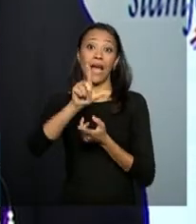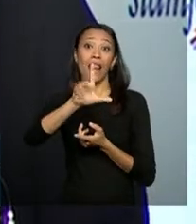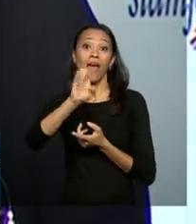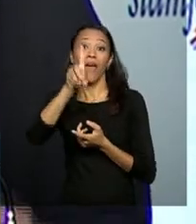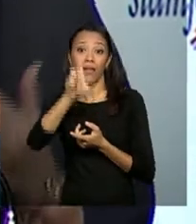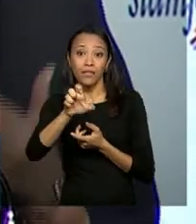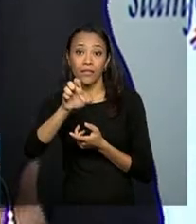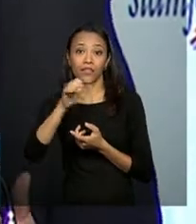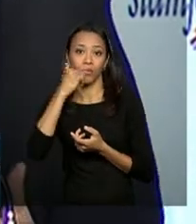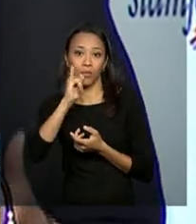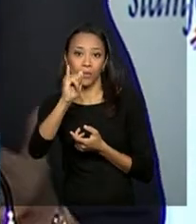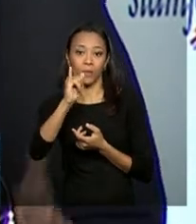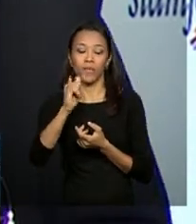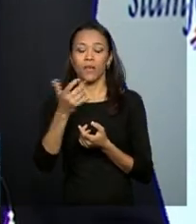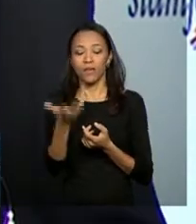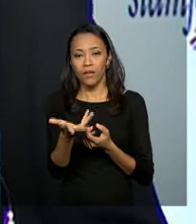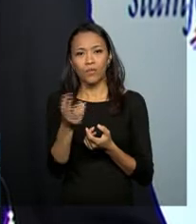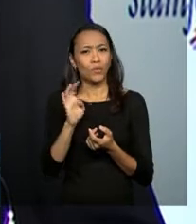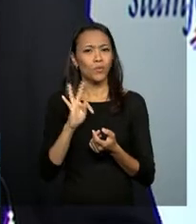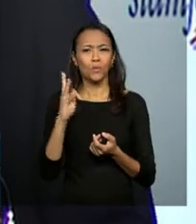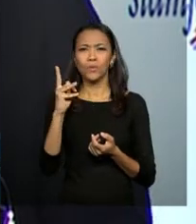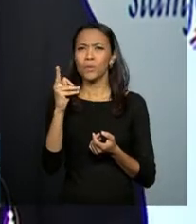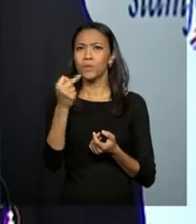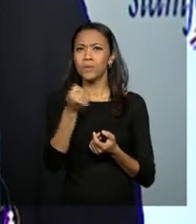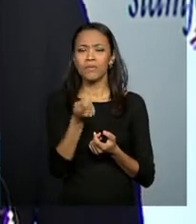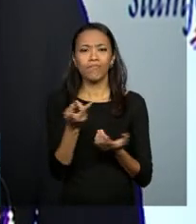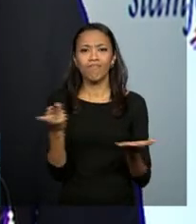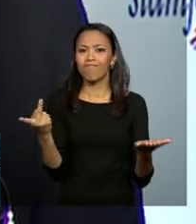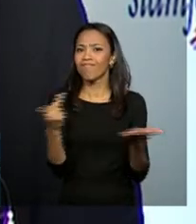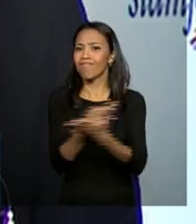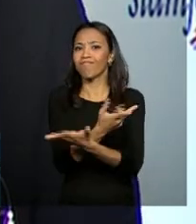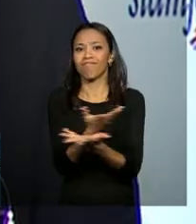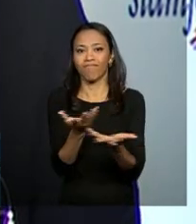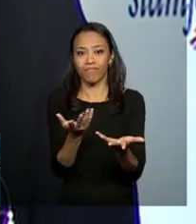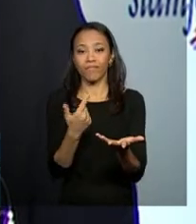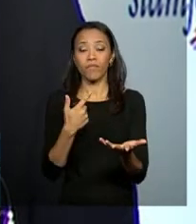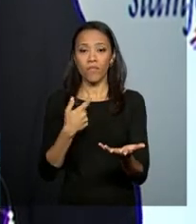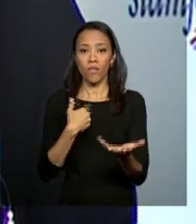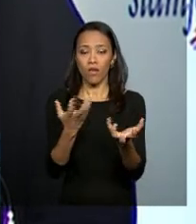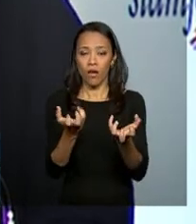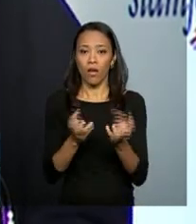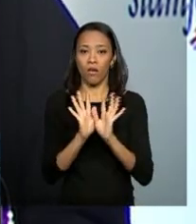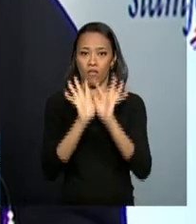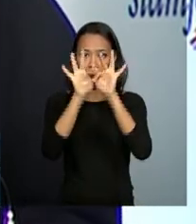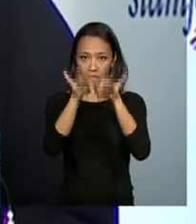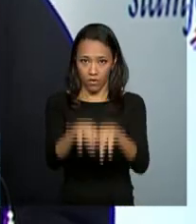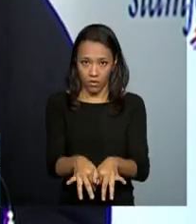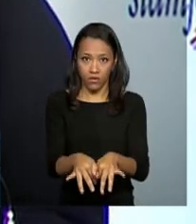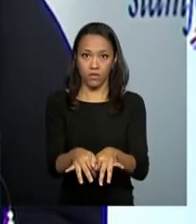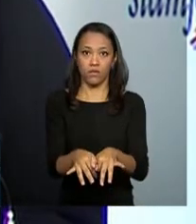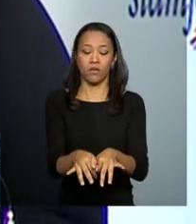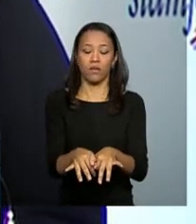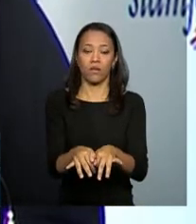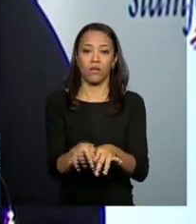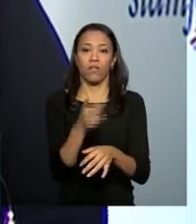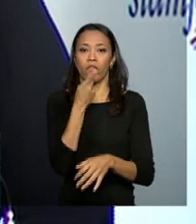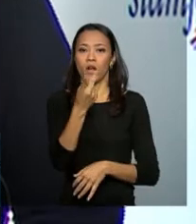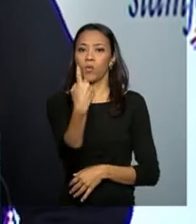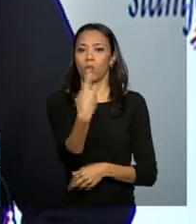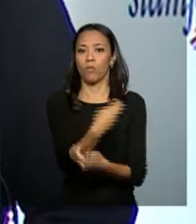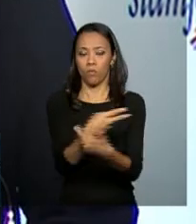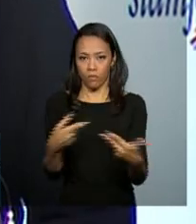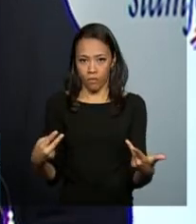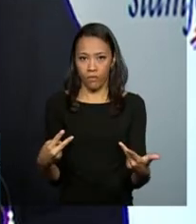compõem o dinamismo desse segmento. E eu queria finalizar dizendo uma